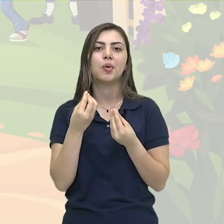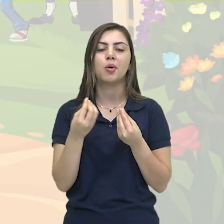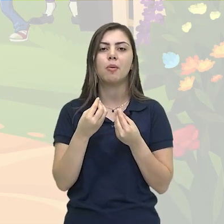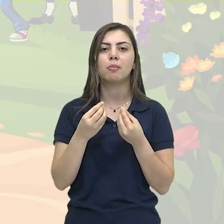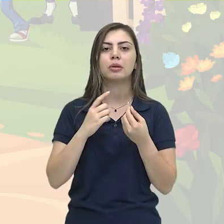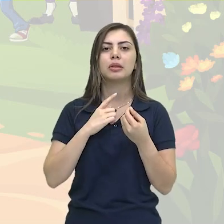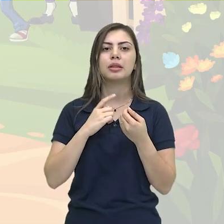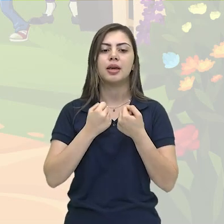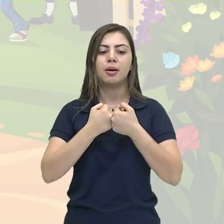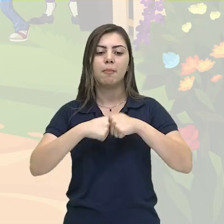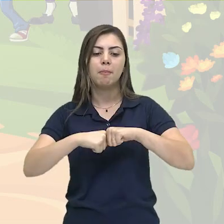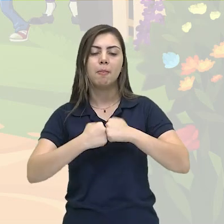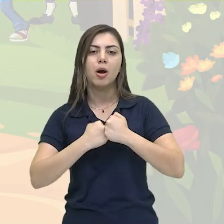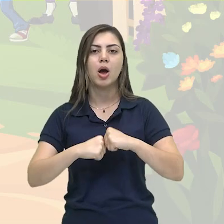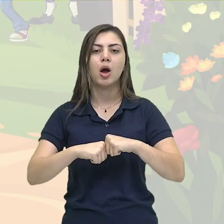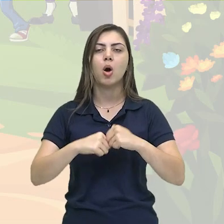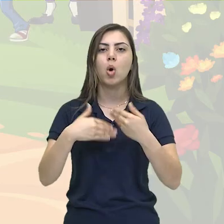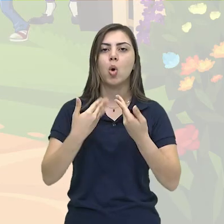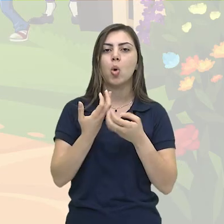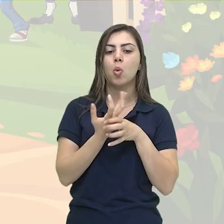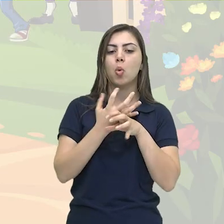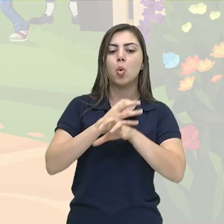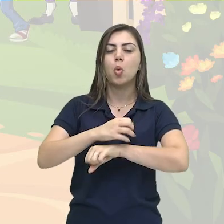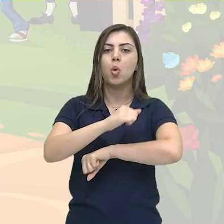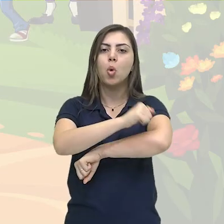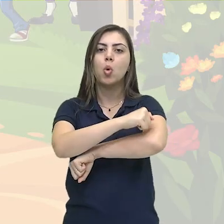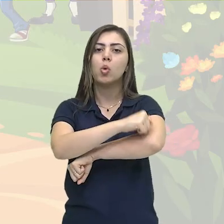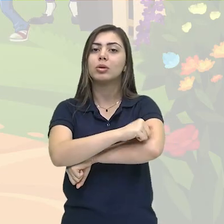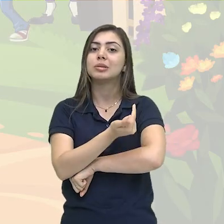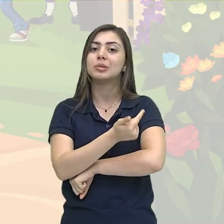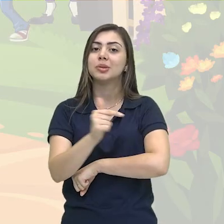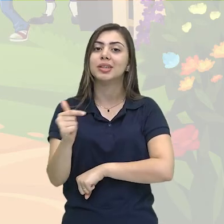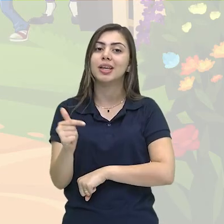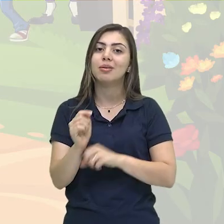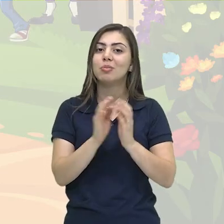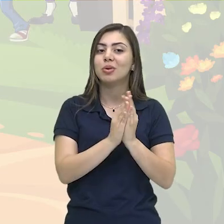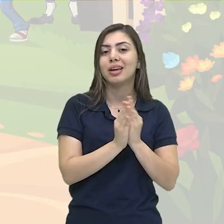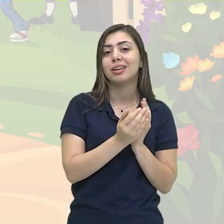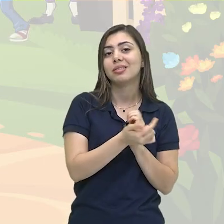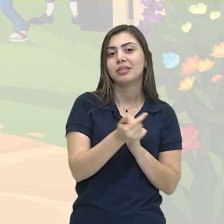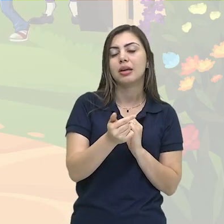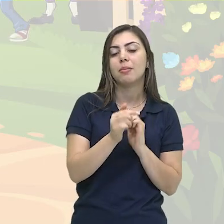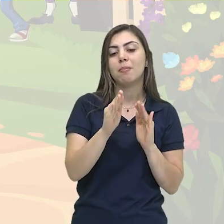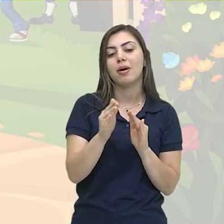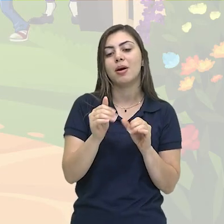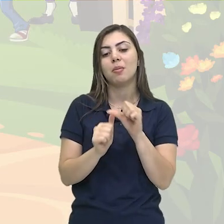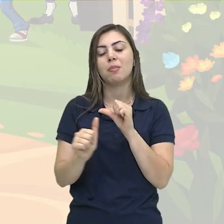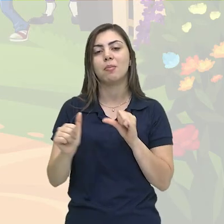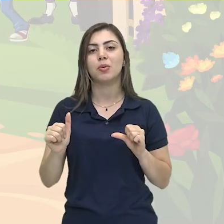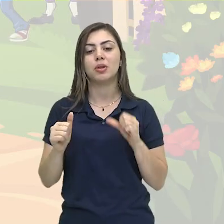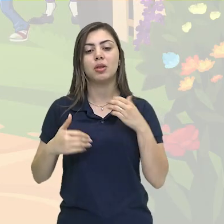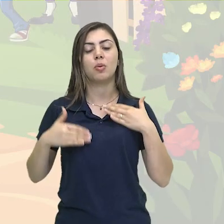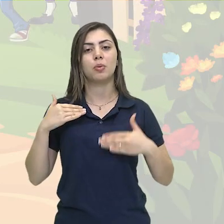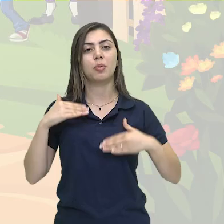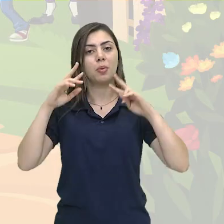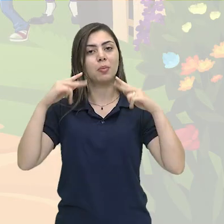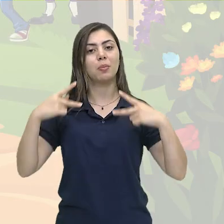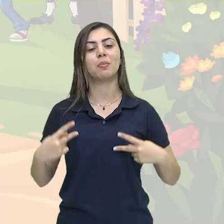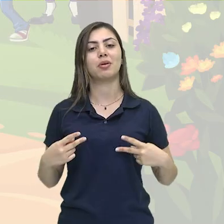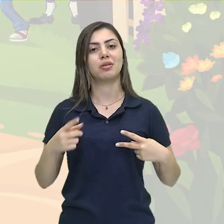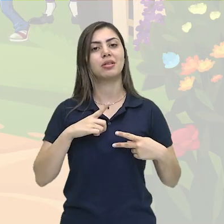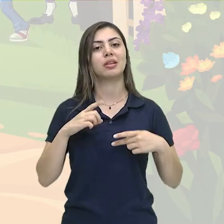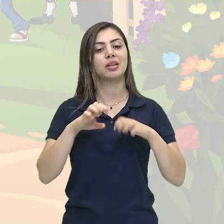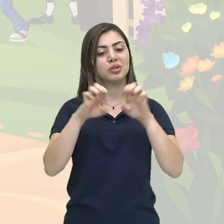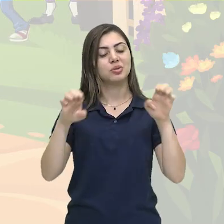não tem ossos, né? Então, o corpo humano ele possui essas estruturas que vão nos dar sustentação.